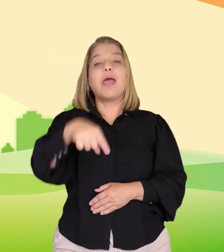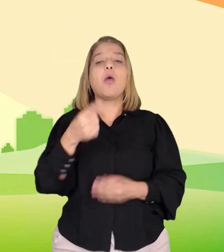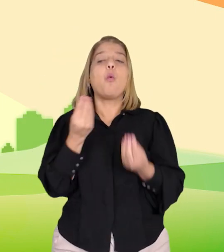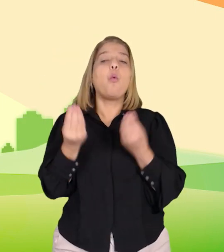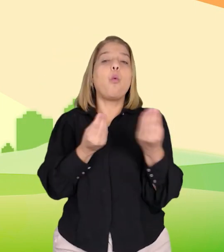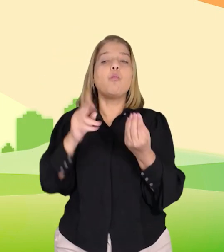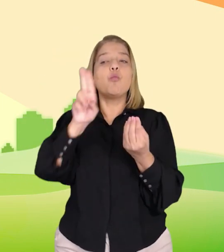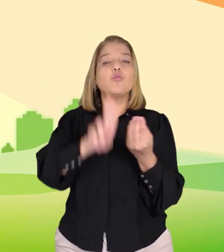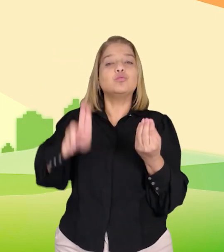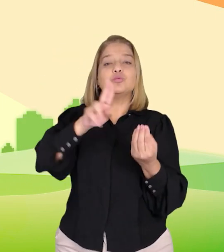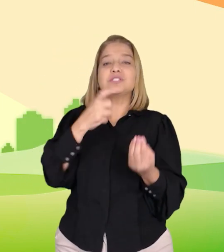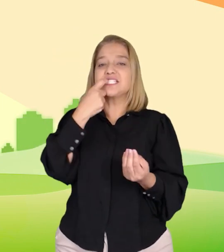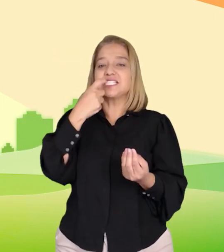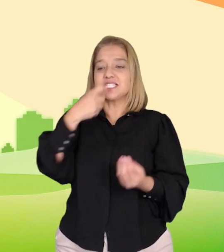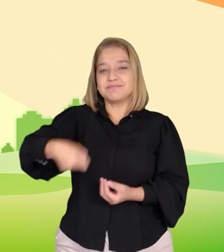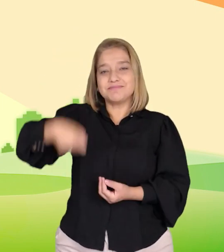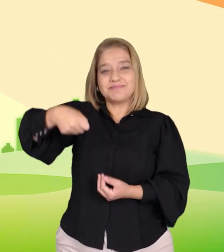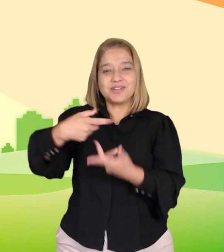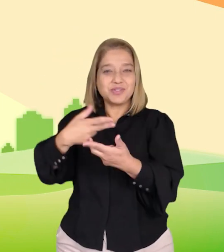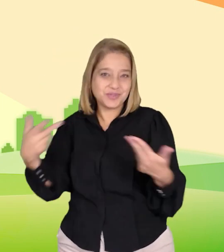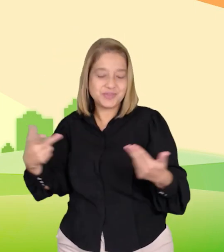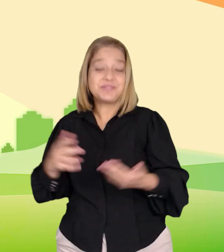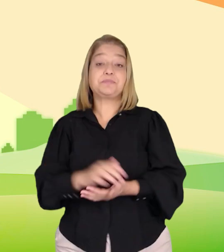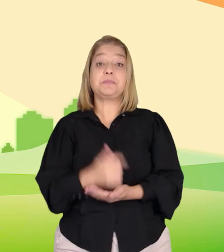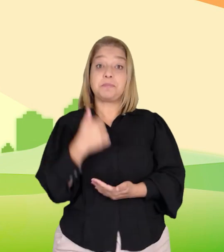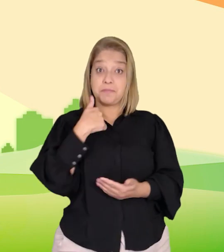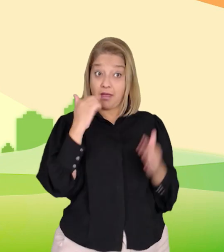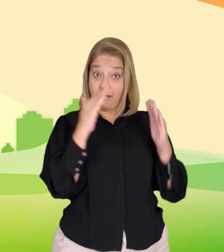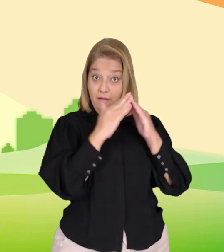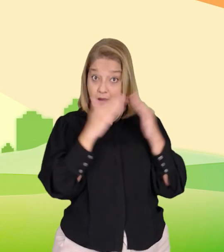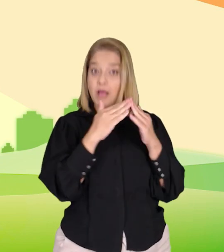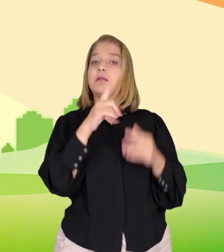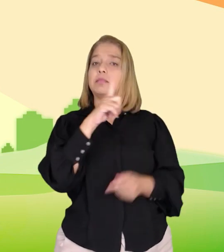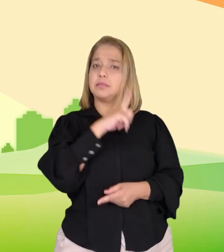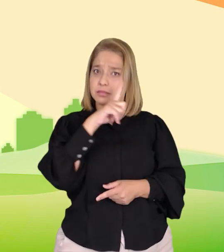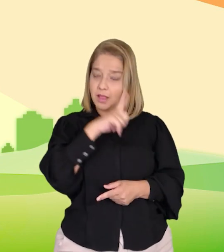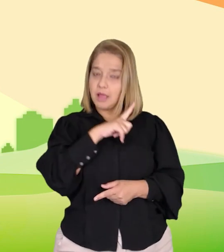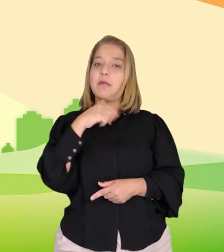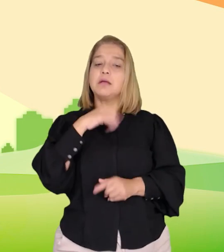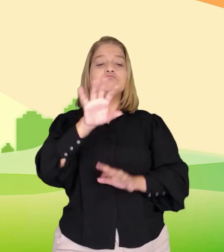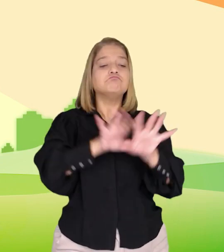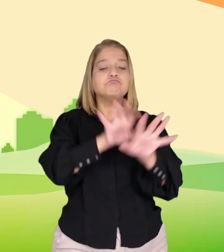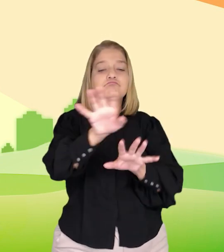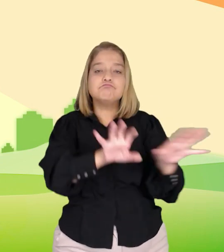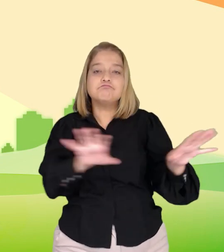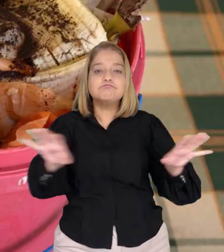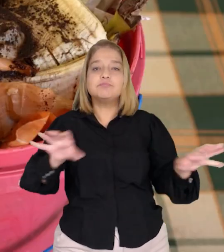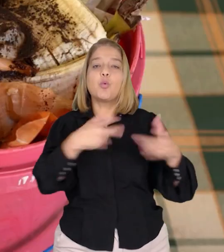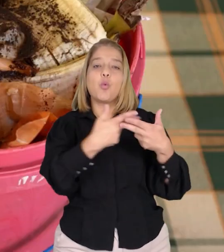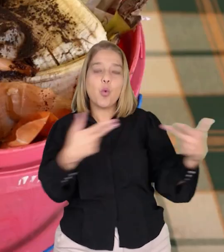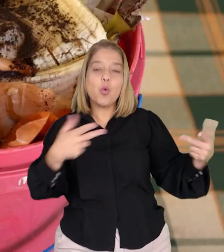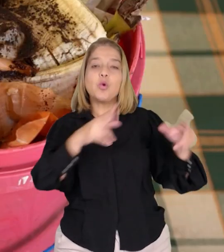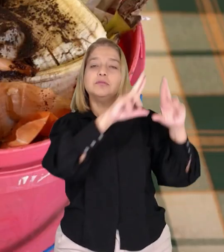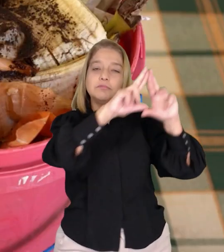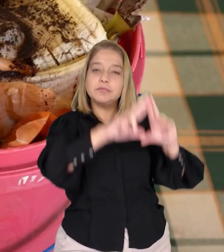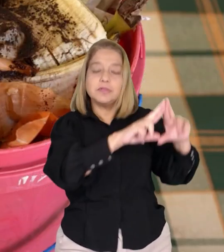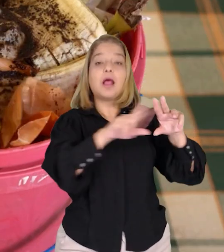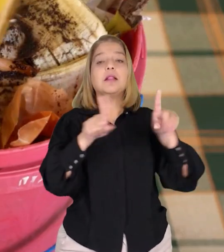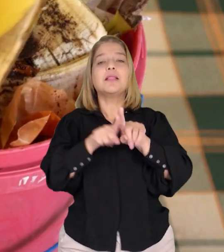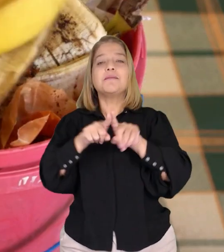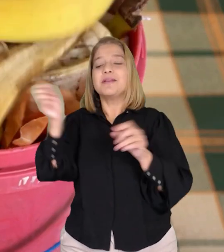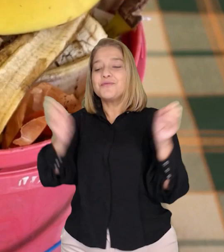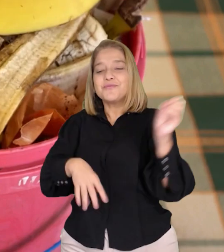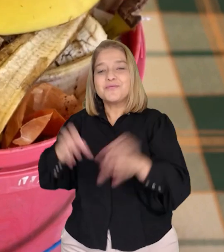ao consumo de embalagens. Lá em casa, eu também faço a separação e